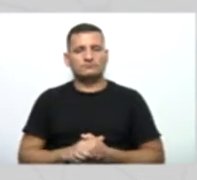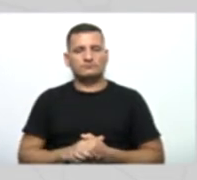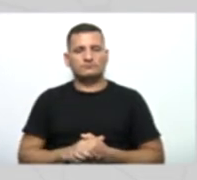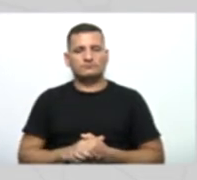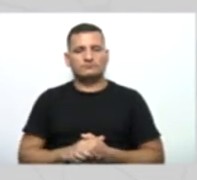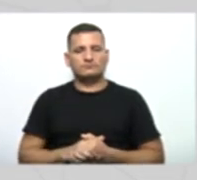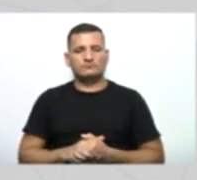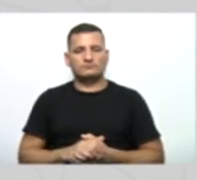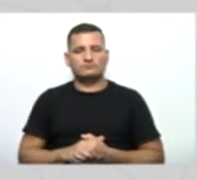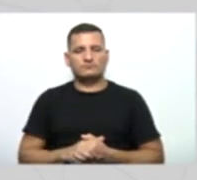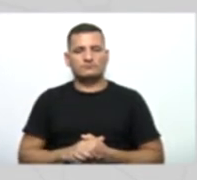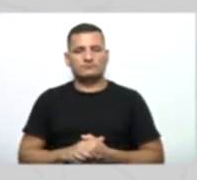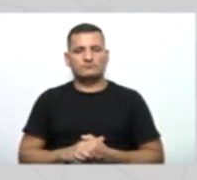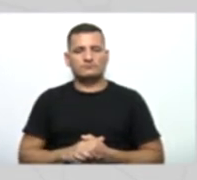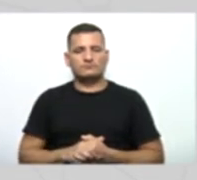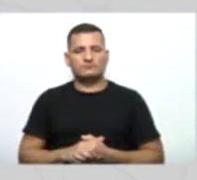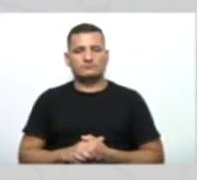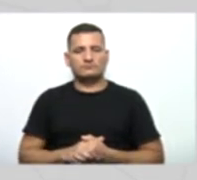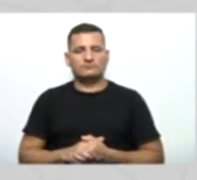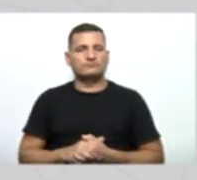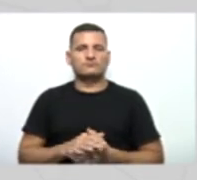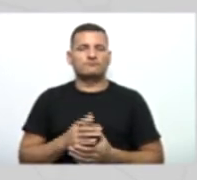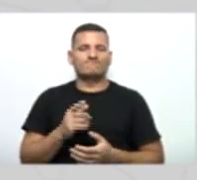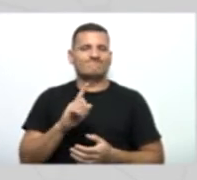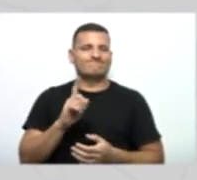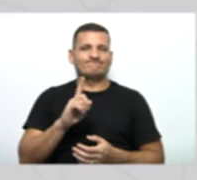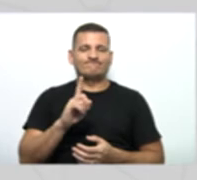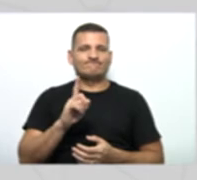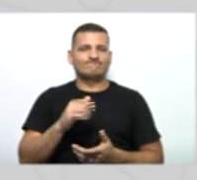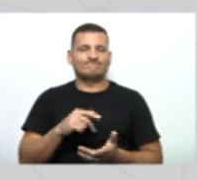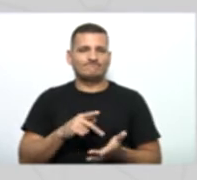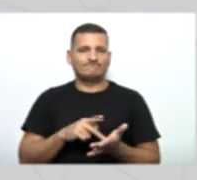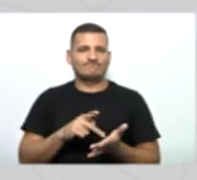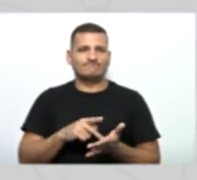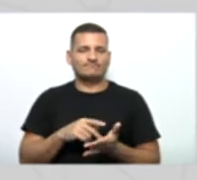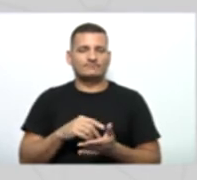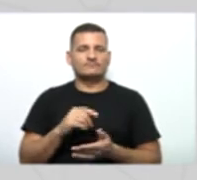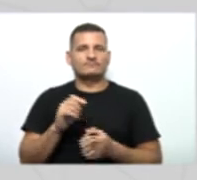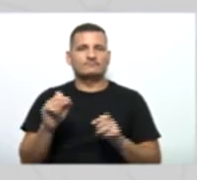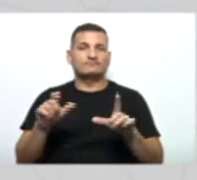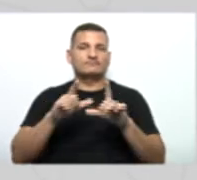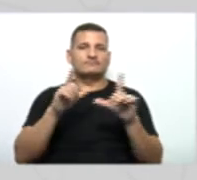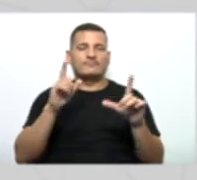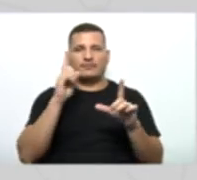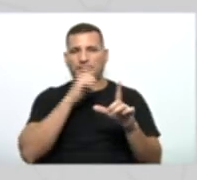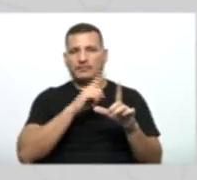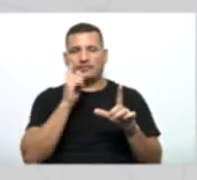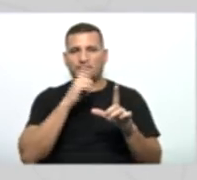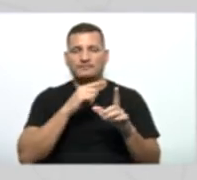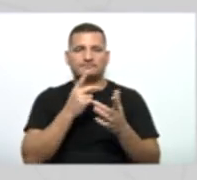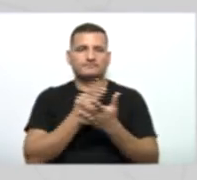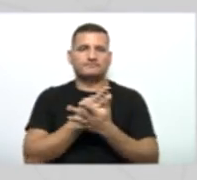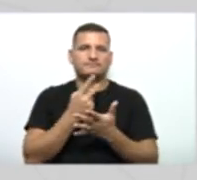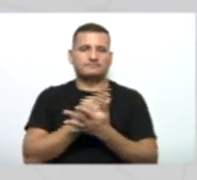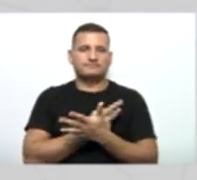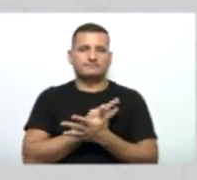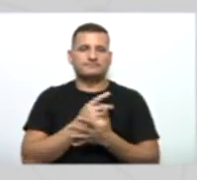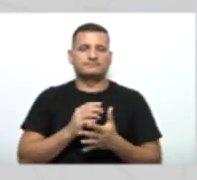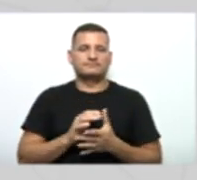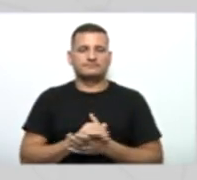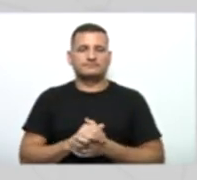underlines aqui no ponto format, não vai dar certo, pessoal. Provavelmente vai aparecer um erro lá na hora de executar o